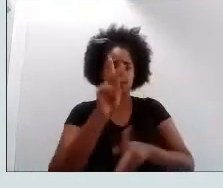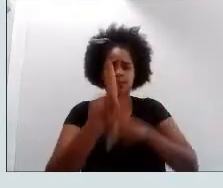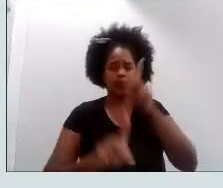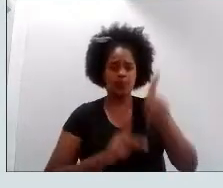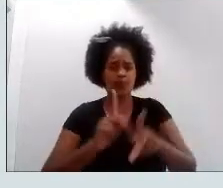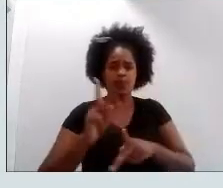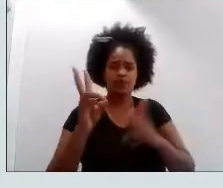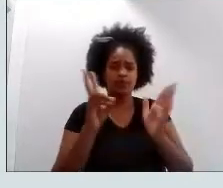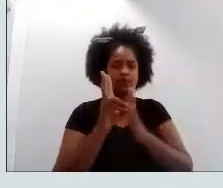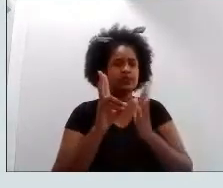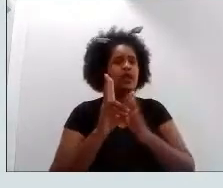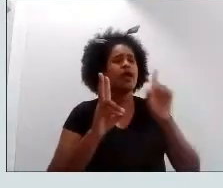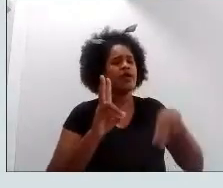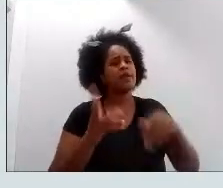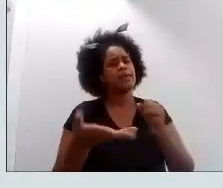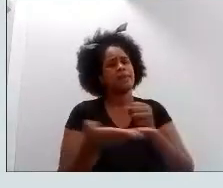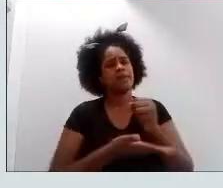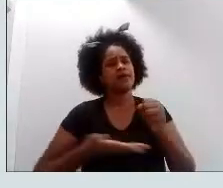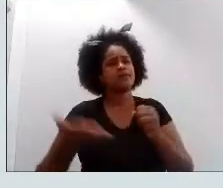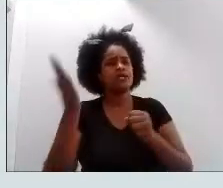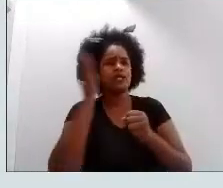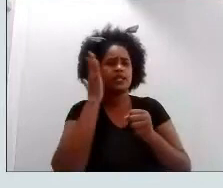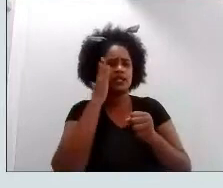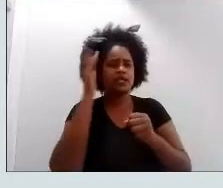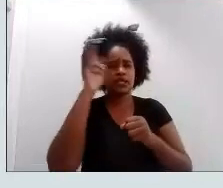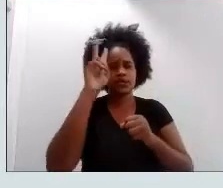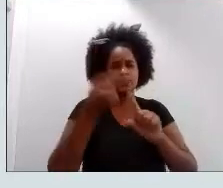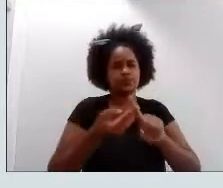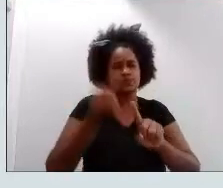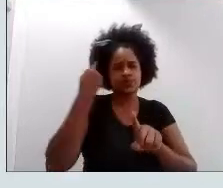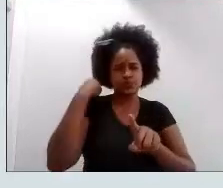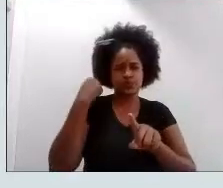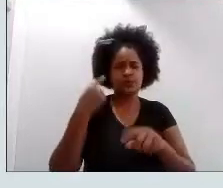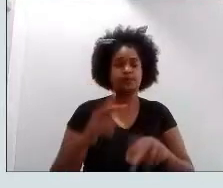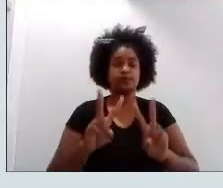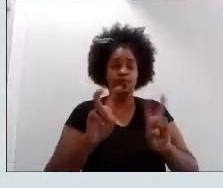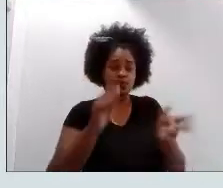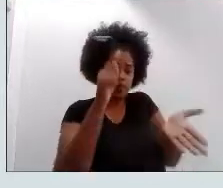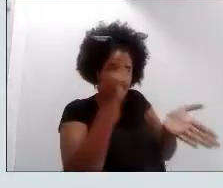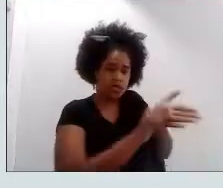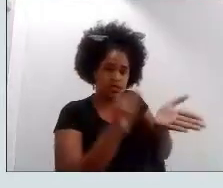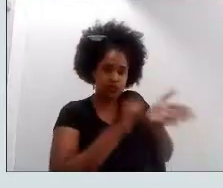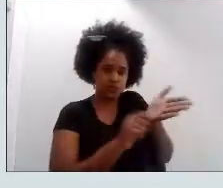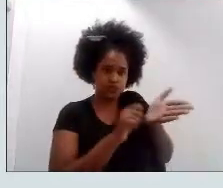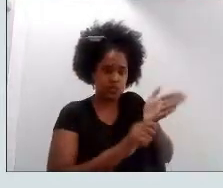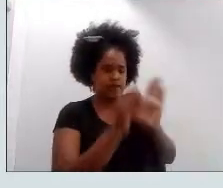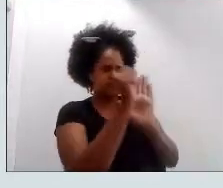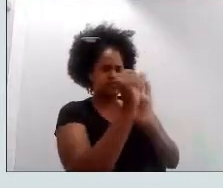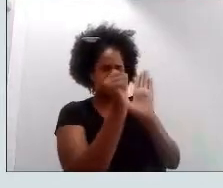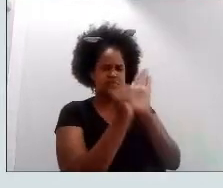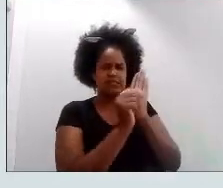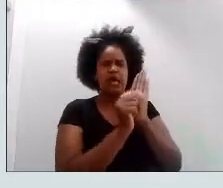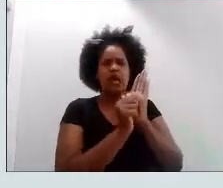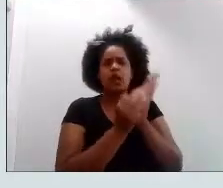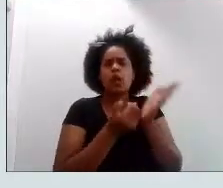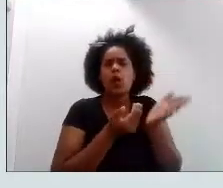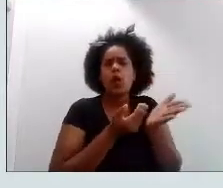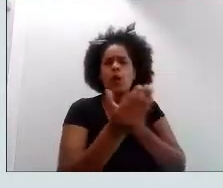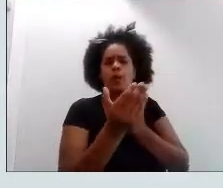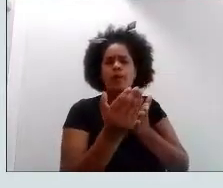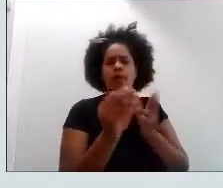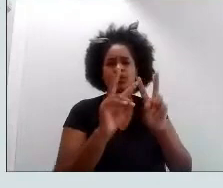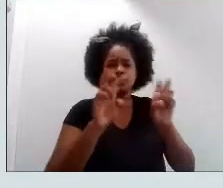à reconstrução histórica. Quanto aos escritos dos primeiros séculos da colonização, além